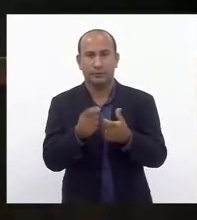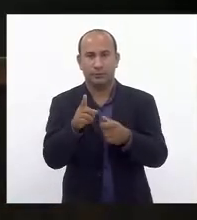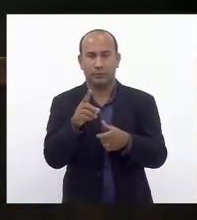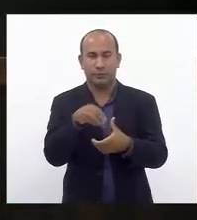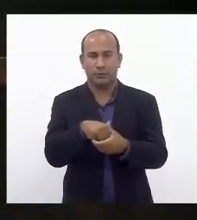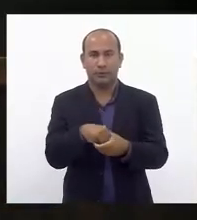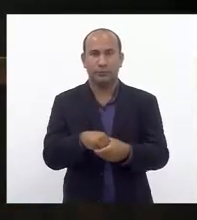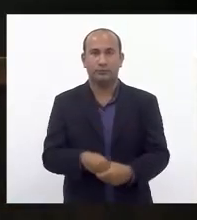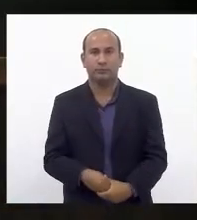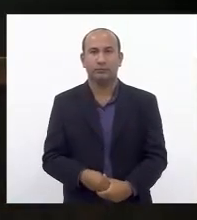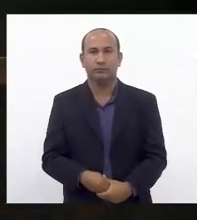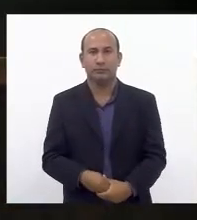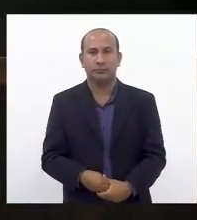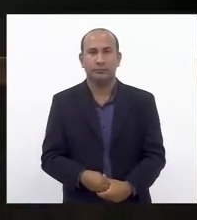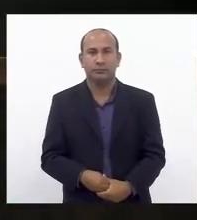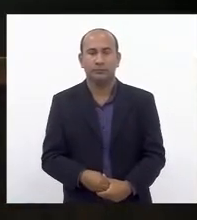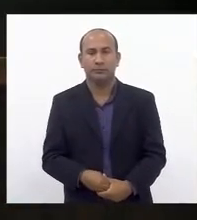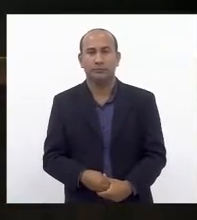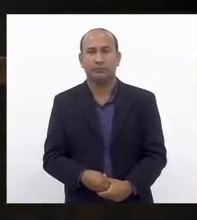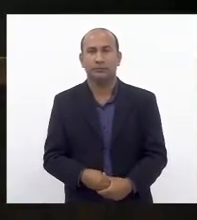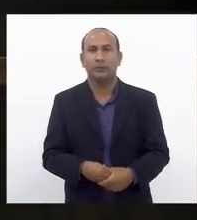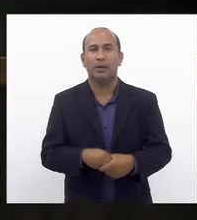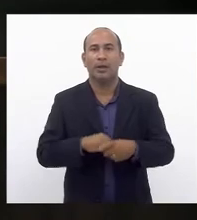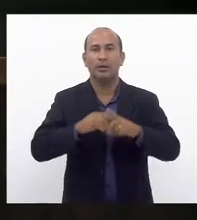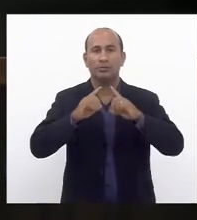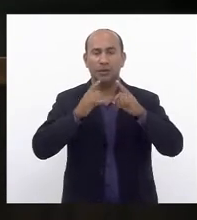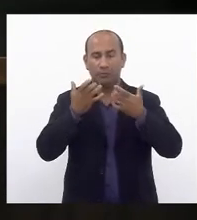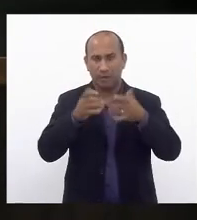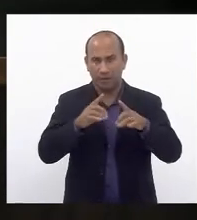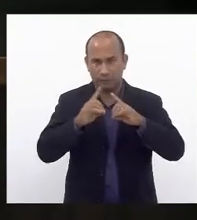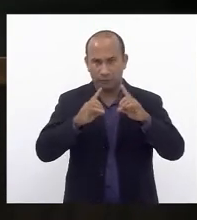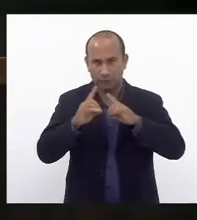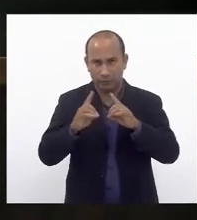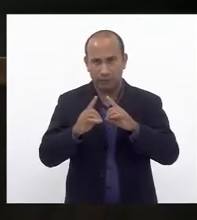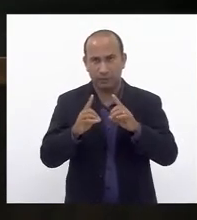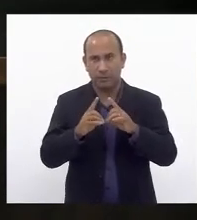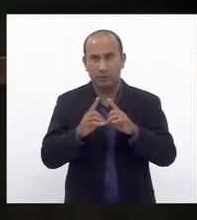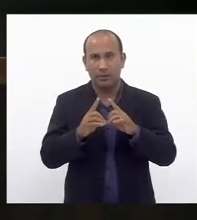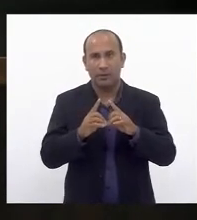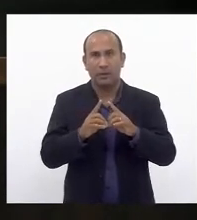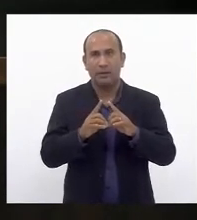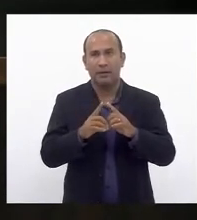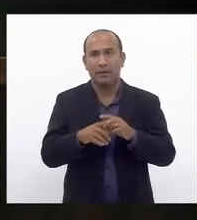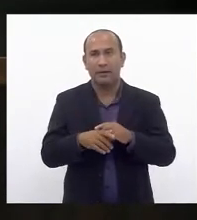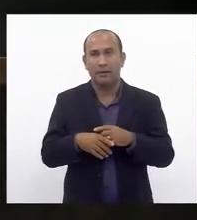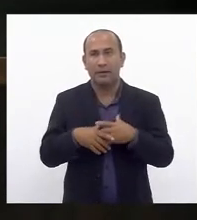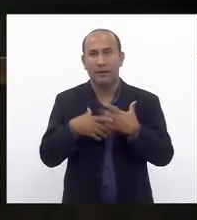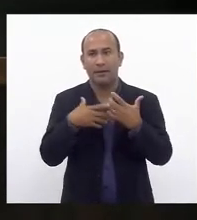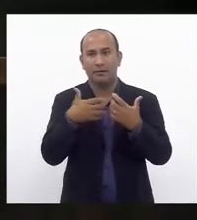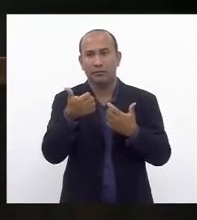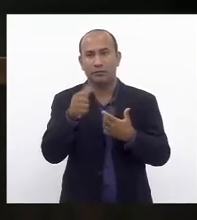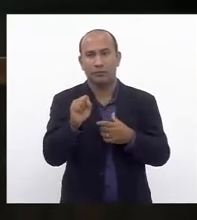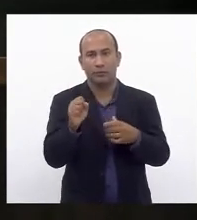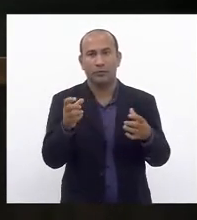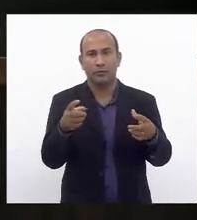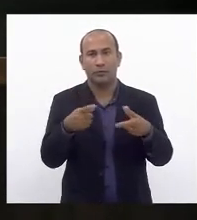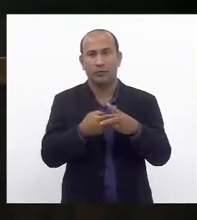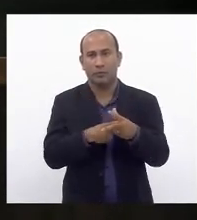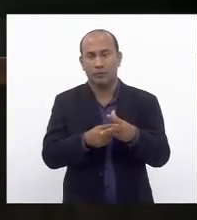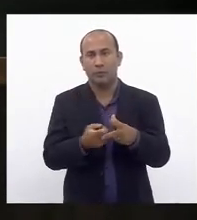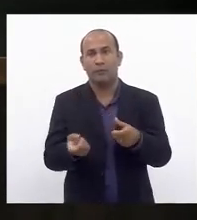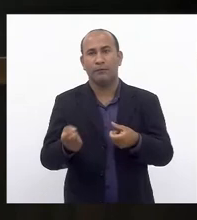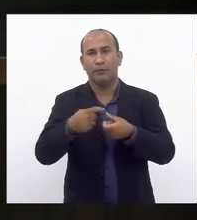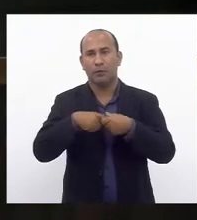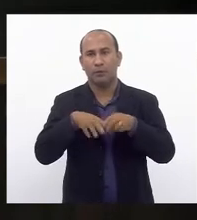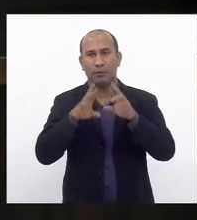Excelência. Com os pareceres emitidos, em discussão, não havendo que querer discutir, a presente proposta recebeu 18 emendas e retorna às